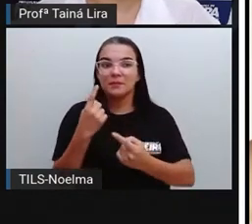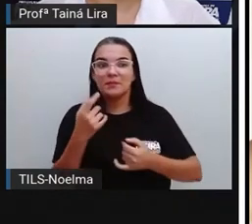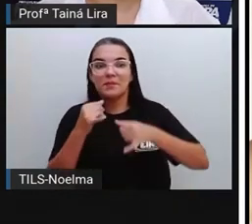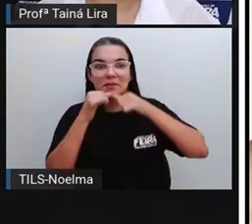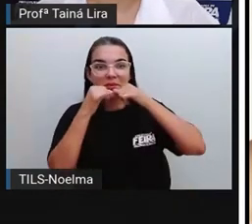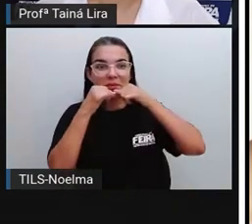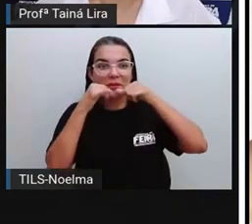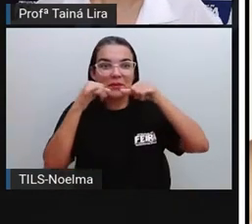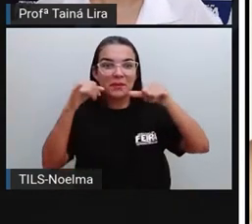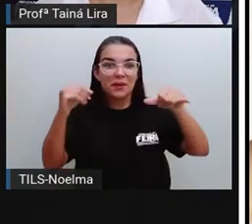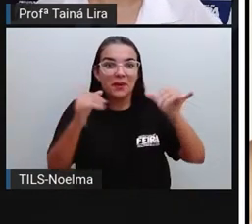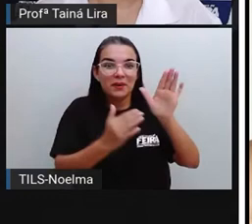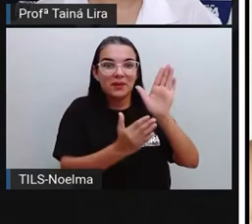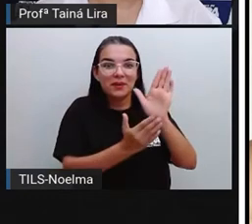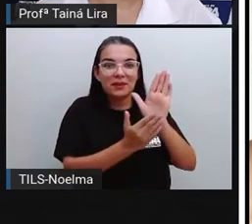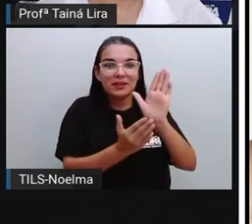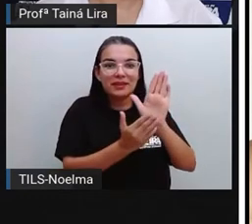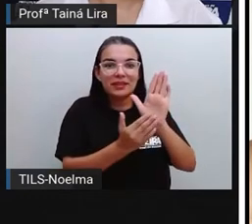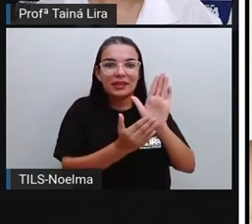que são